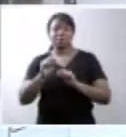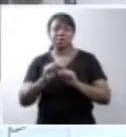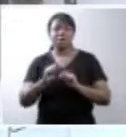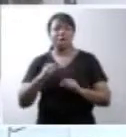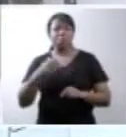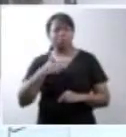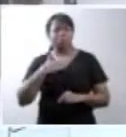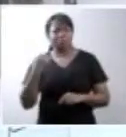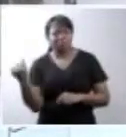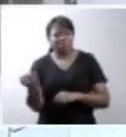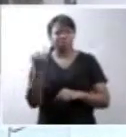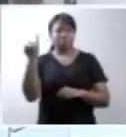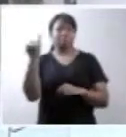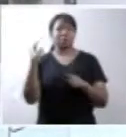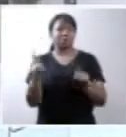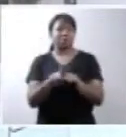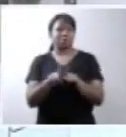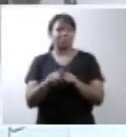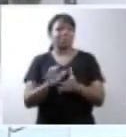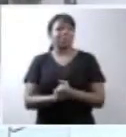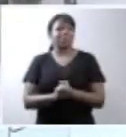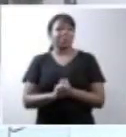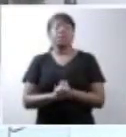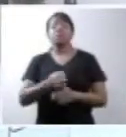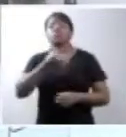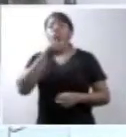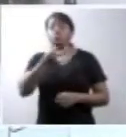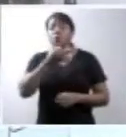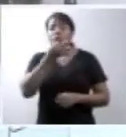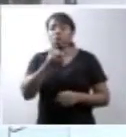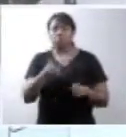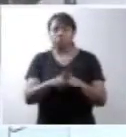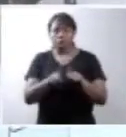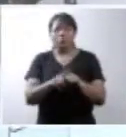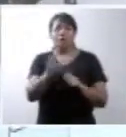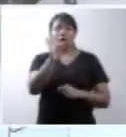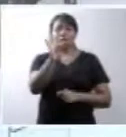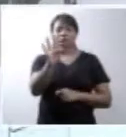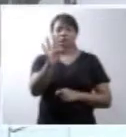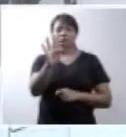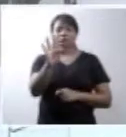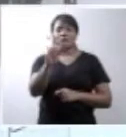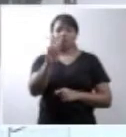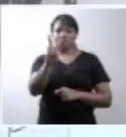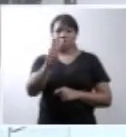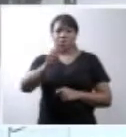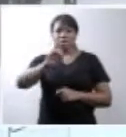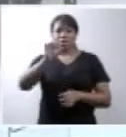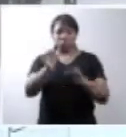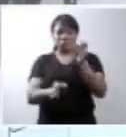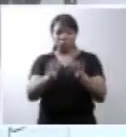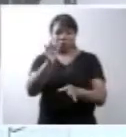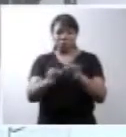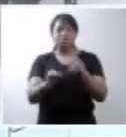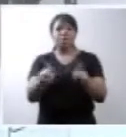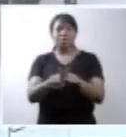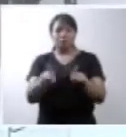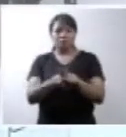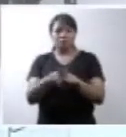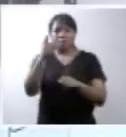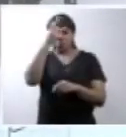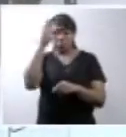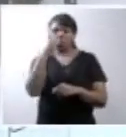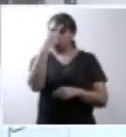que é muito importante para a nossa organização. Sugerimos também que a TV Justiça ofereça ampla oferta de audiodescrição para